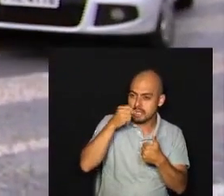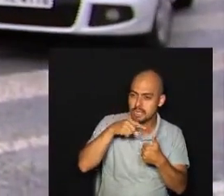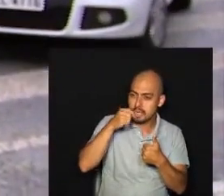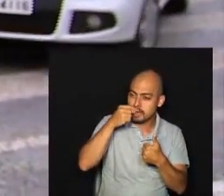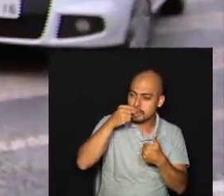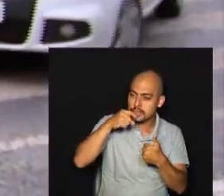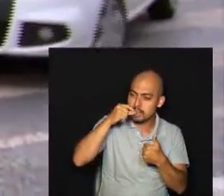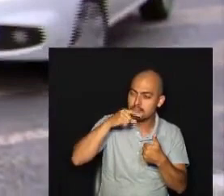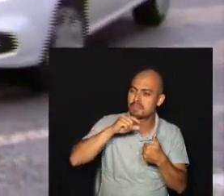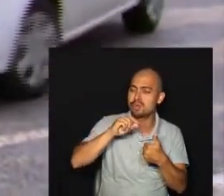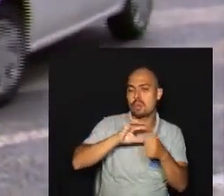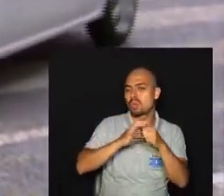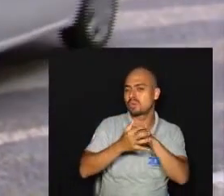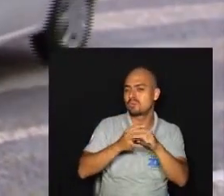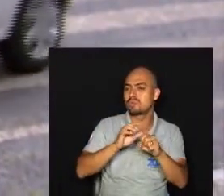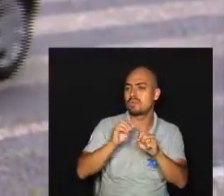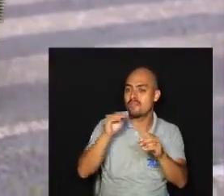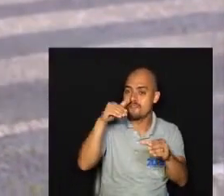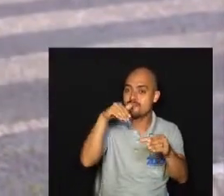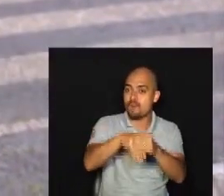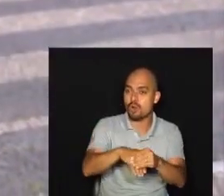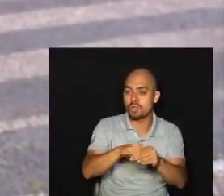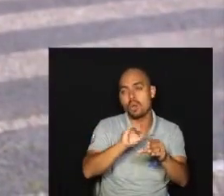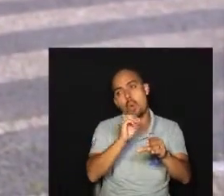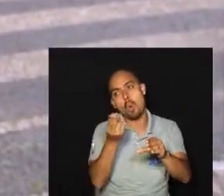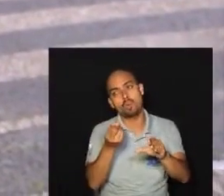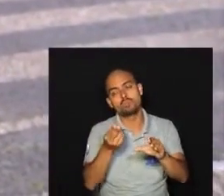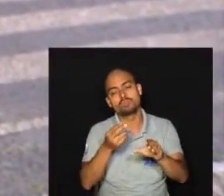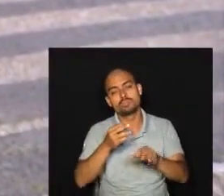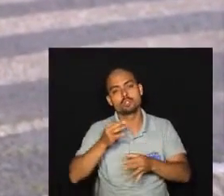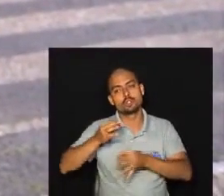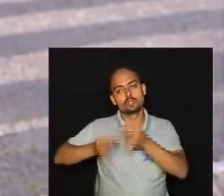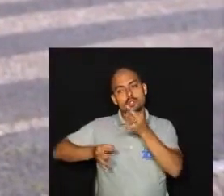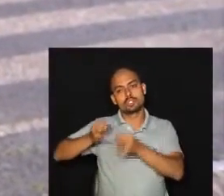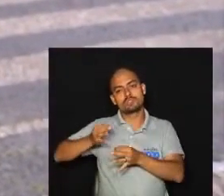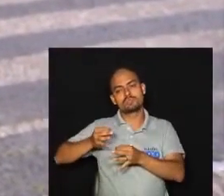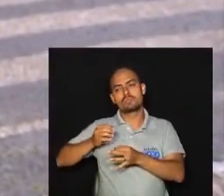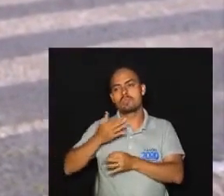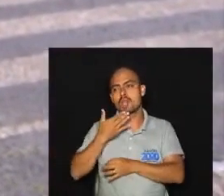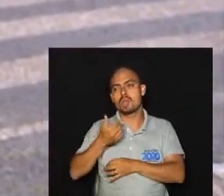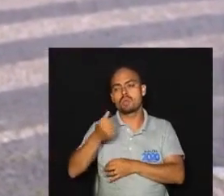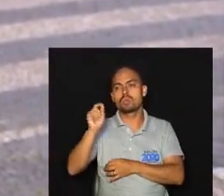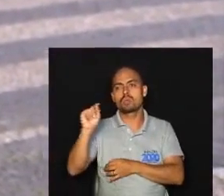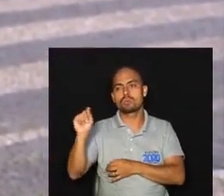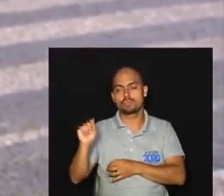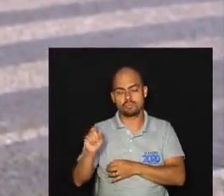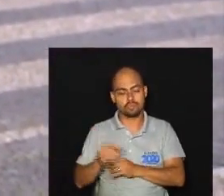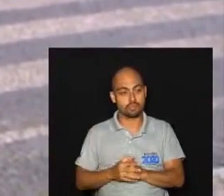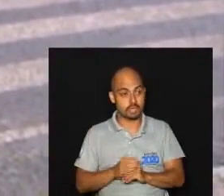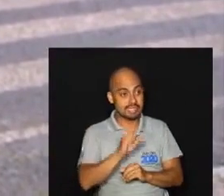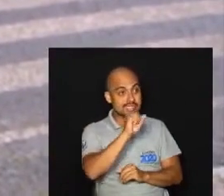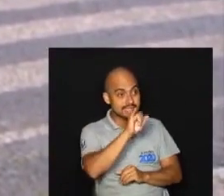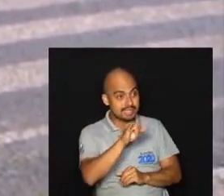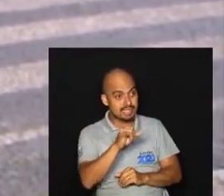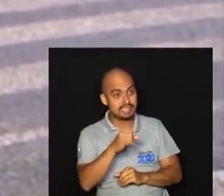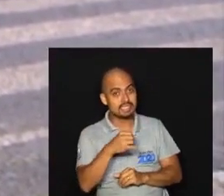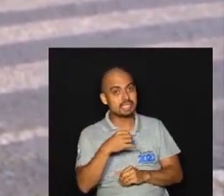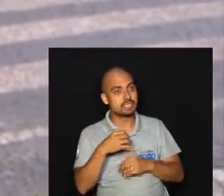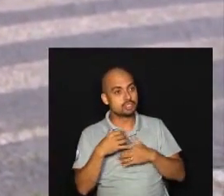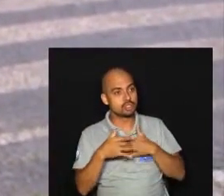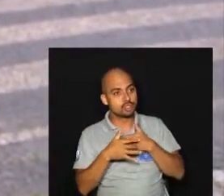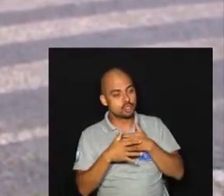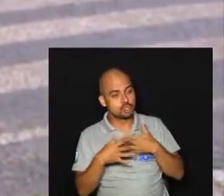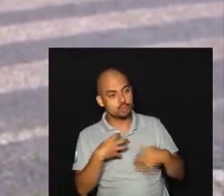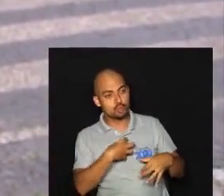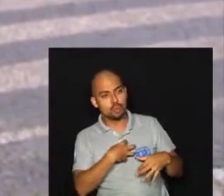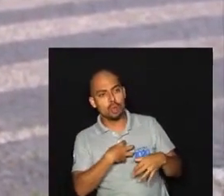Covid-19, o que deve fazer? Tem que ir votar ou melhor justificar? O TSL recomendou que quem tem os sintomas, já apresenta